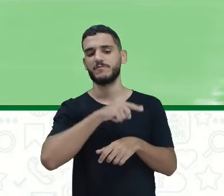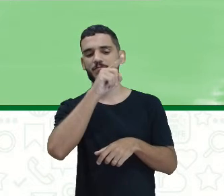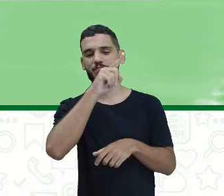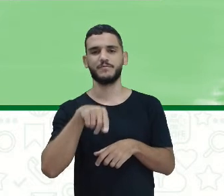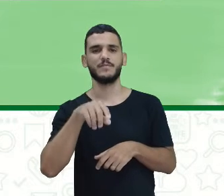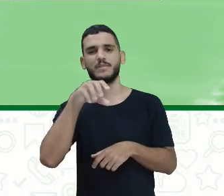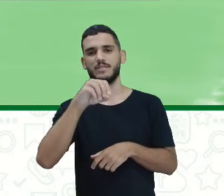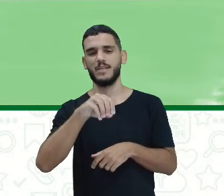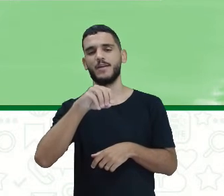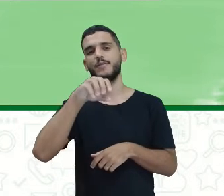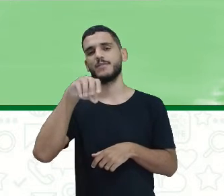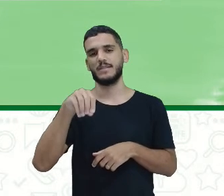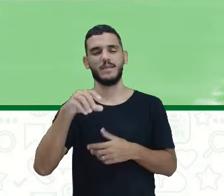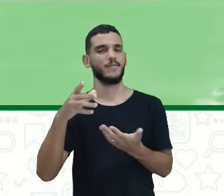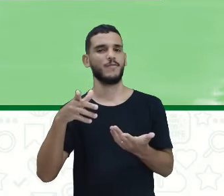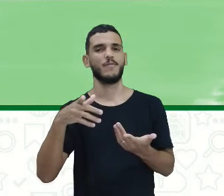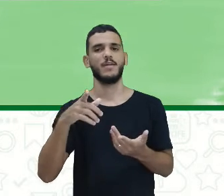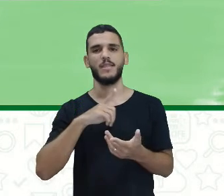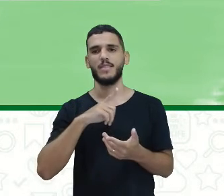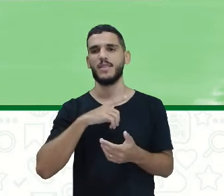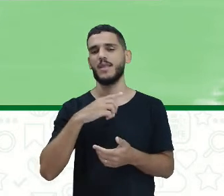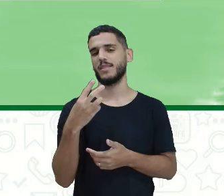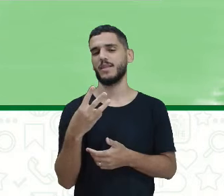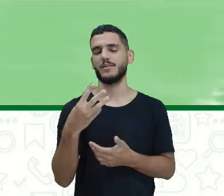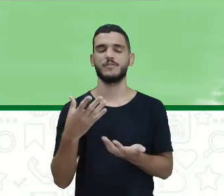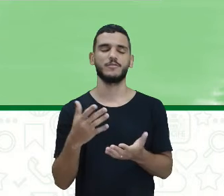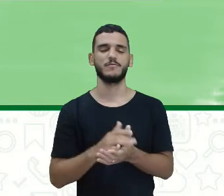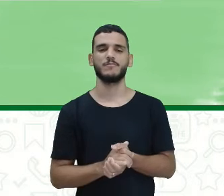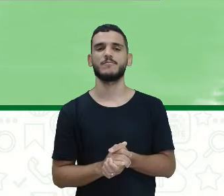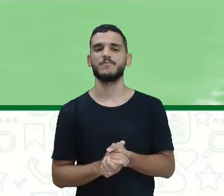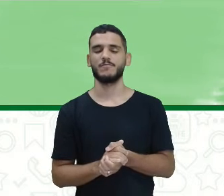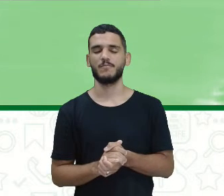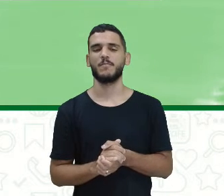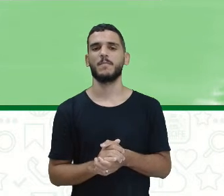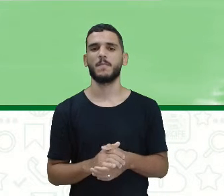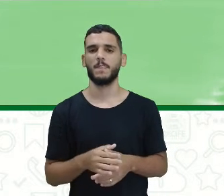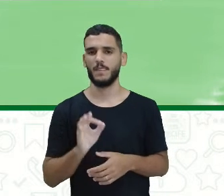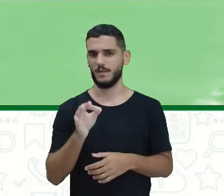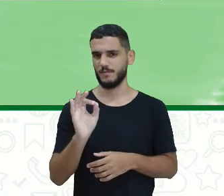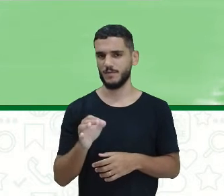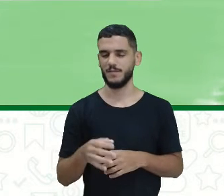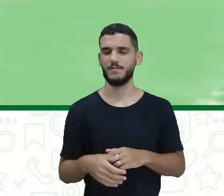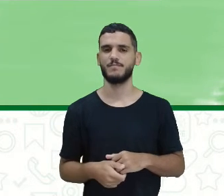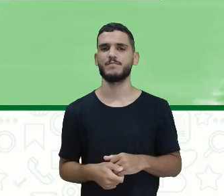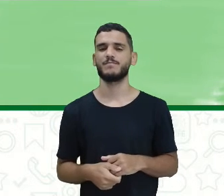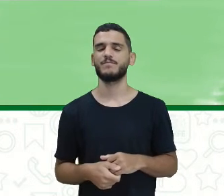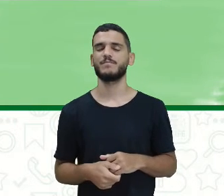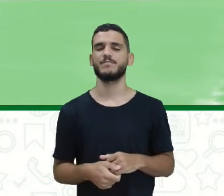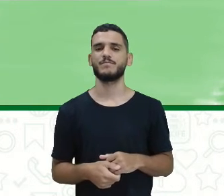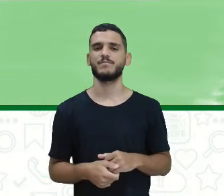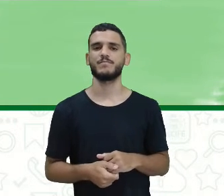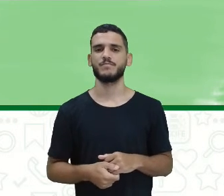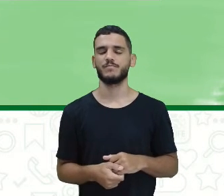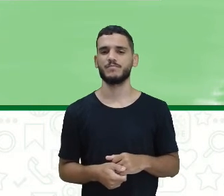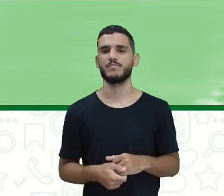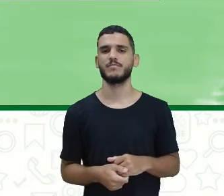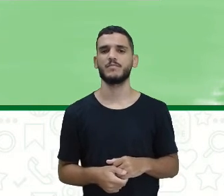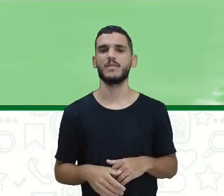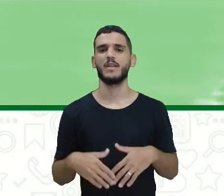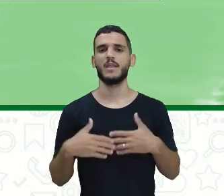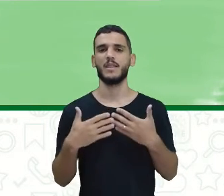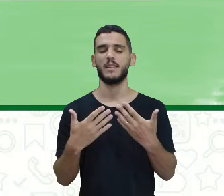tá certo? Ou seja, 30 dividido por 10 dá 3, tá certo?